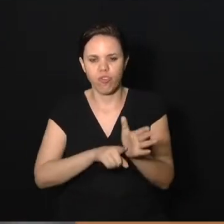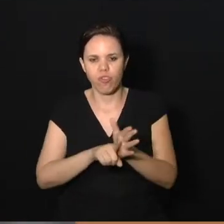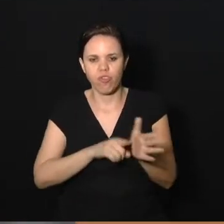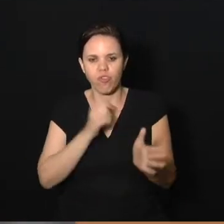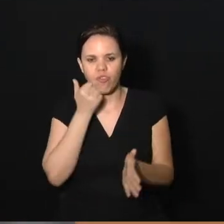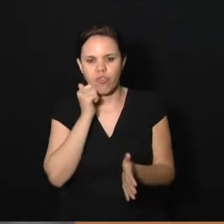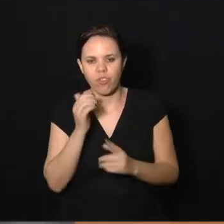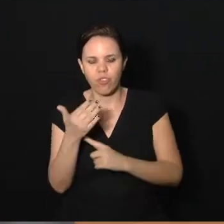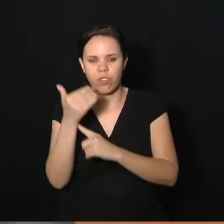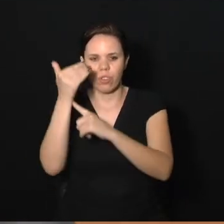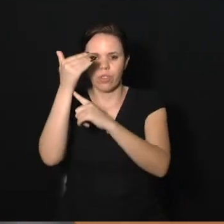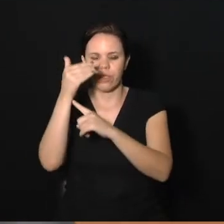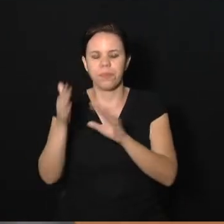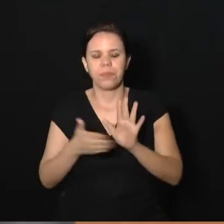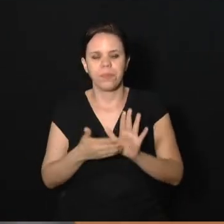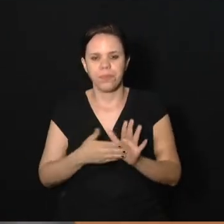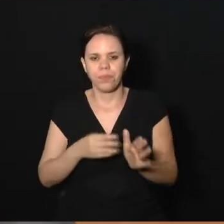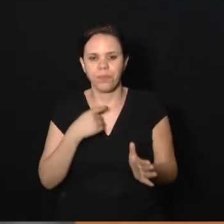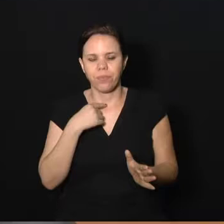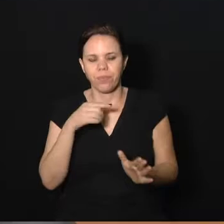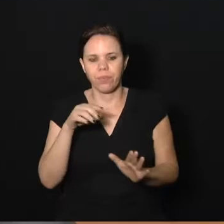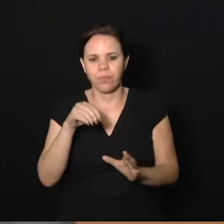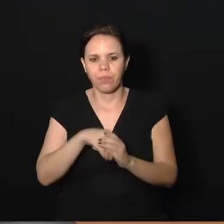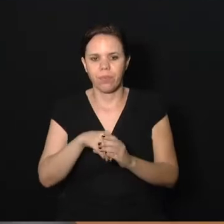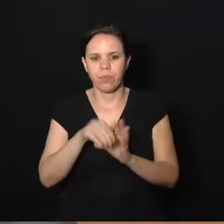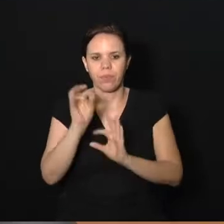Tecnologia já nesse propósito, dentro desse projeto.